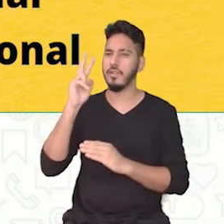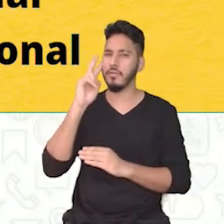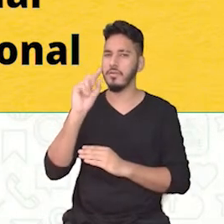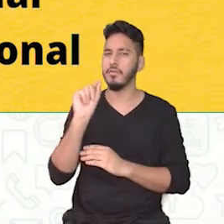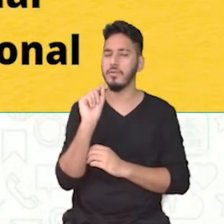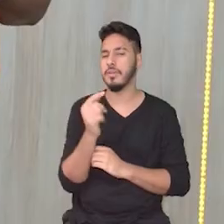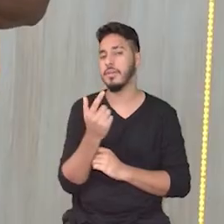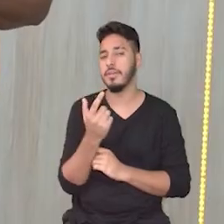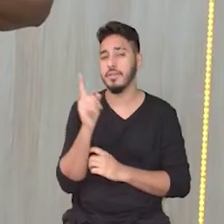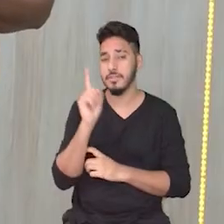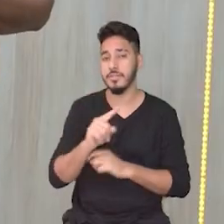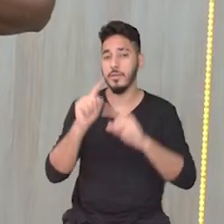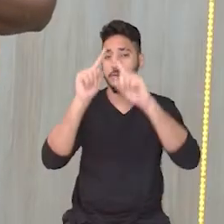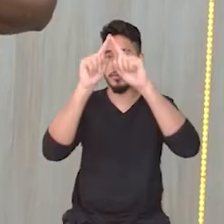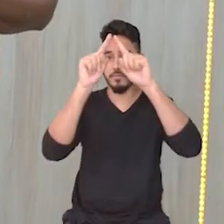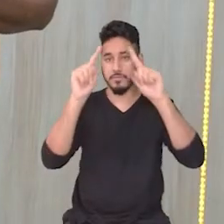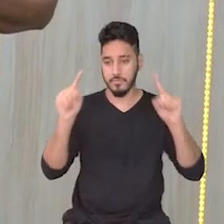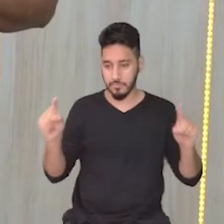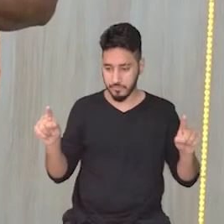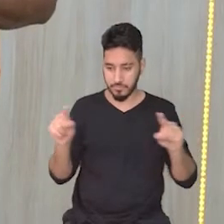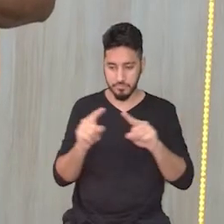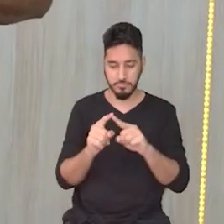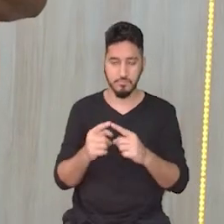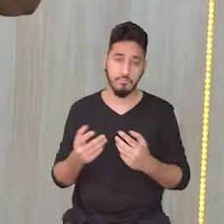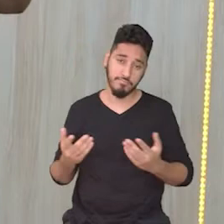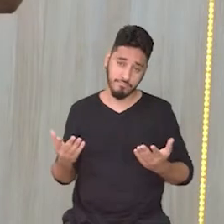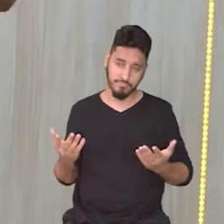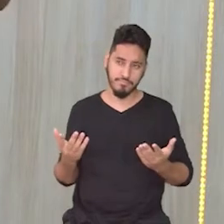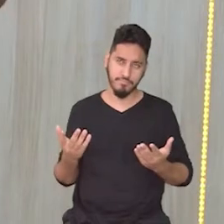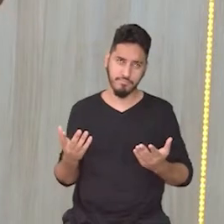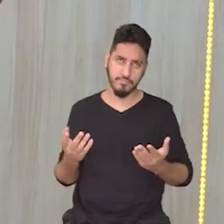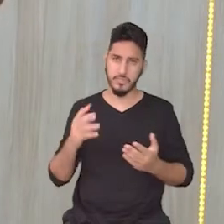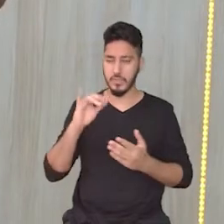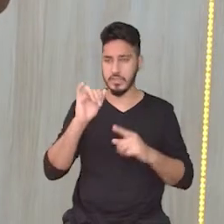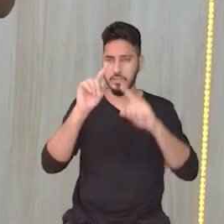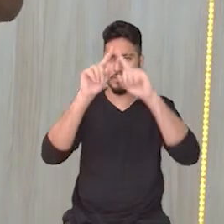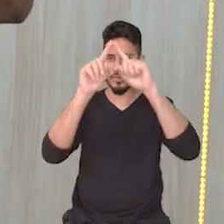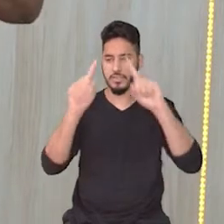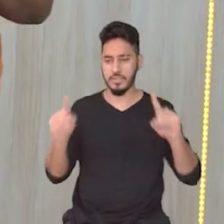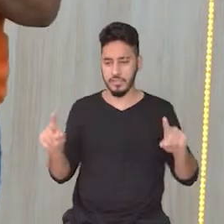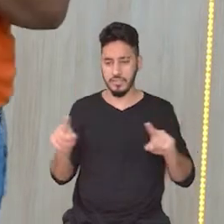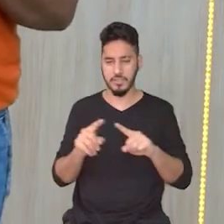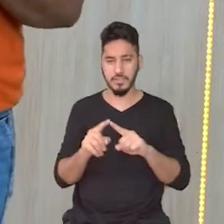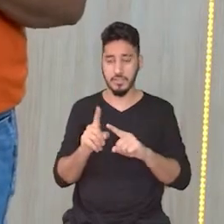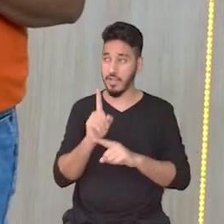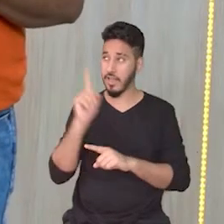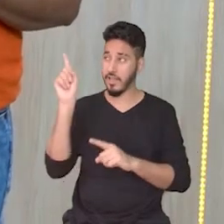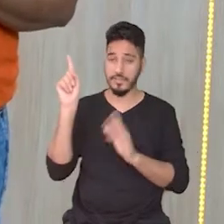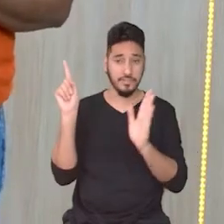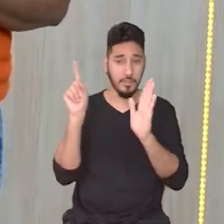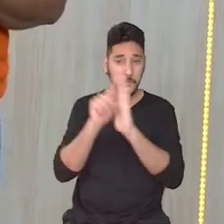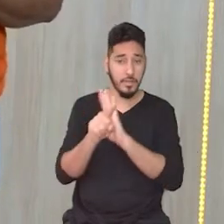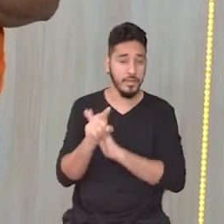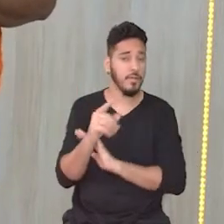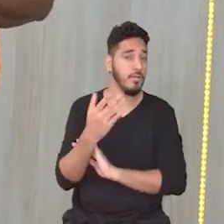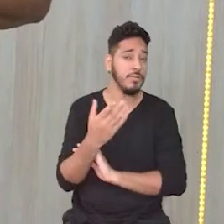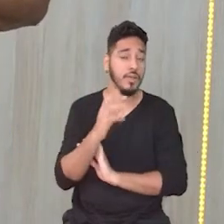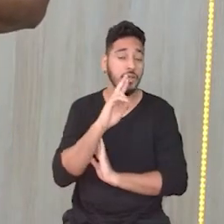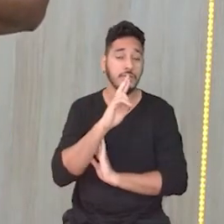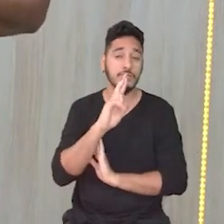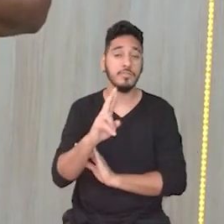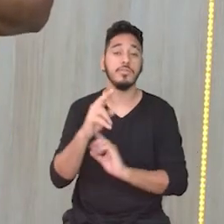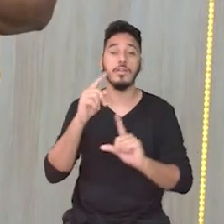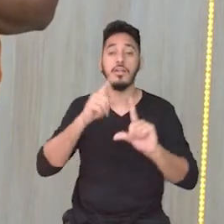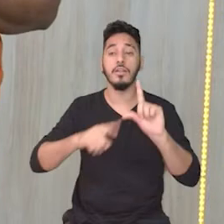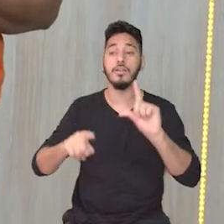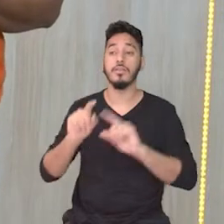são triângulos, certo? Então, se são triângulos, essa questão aí, a resposta